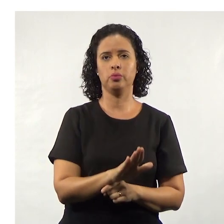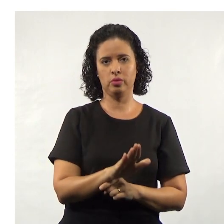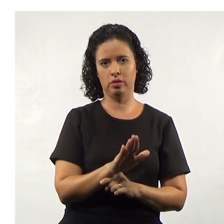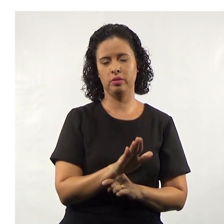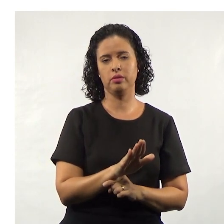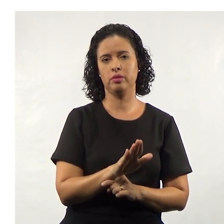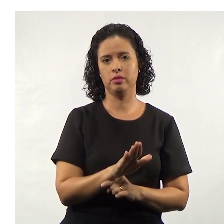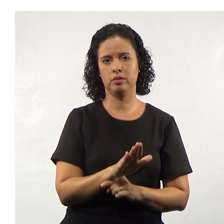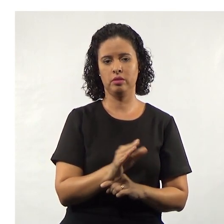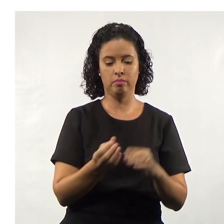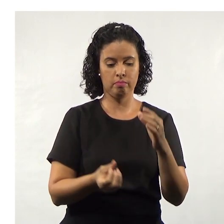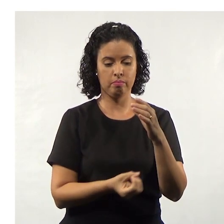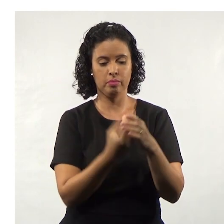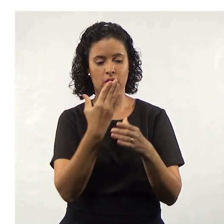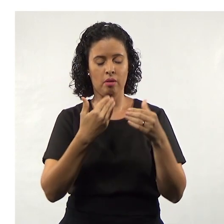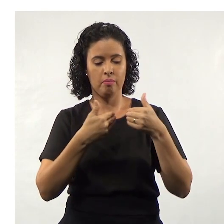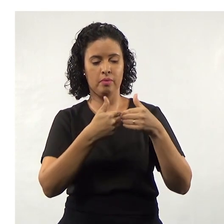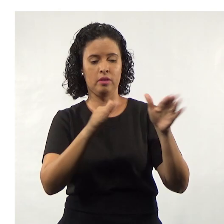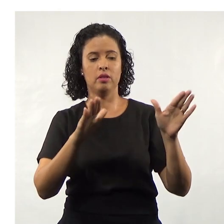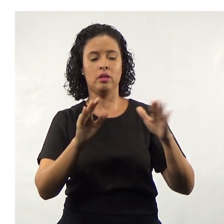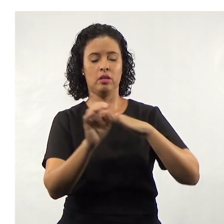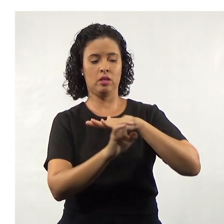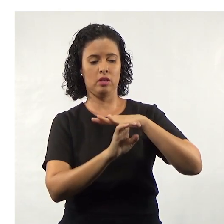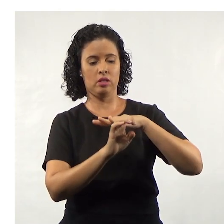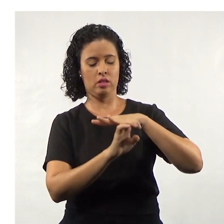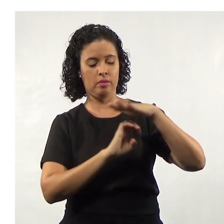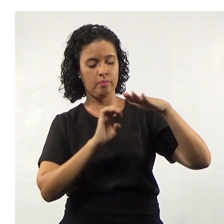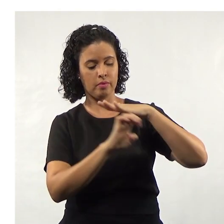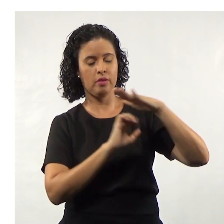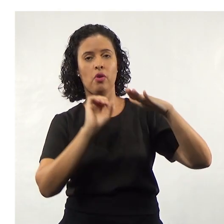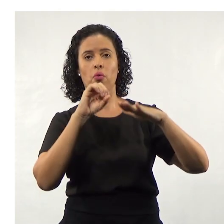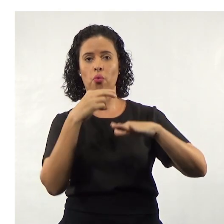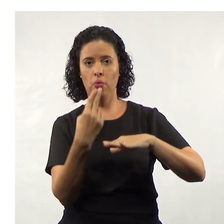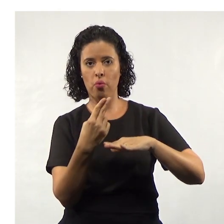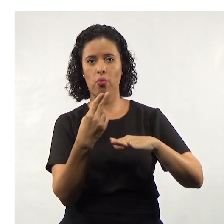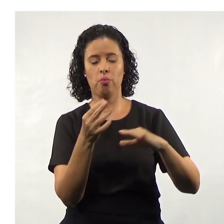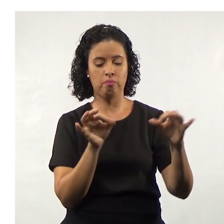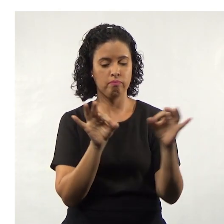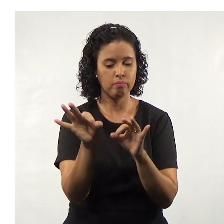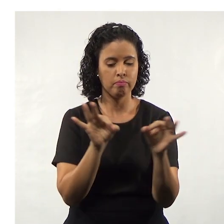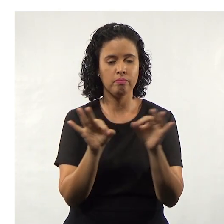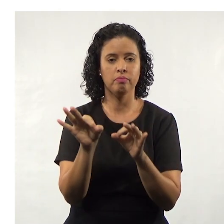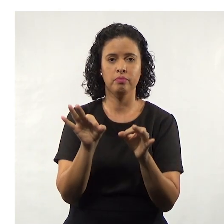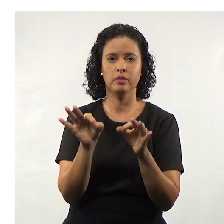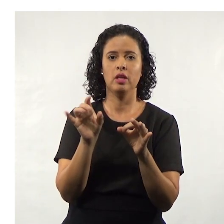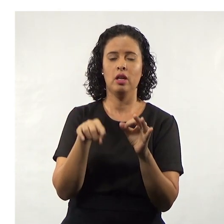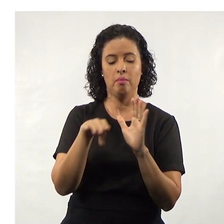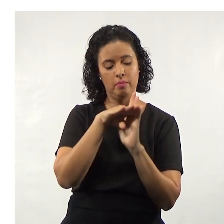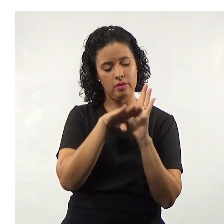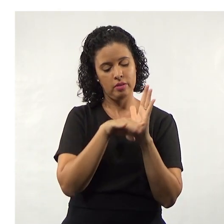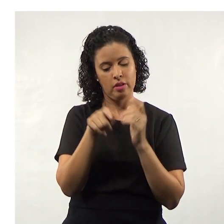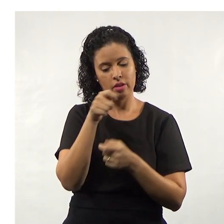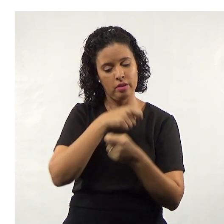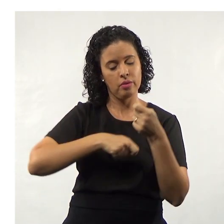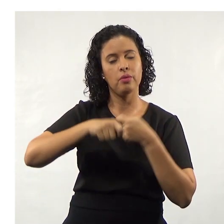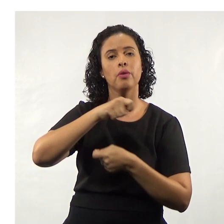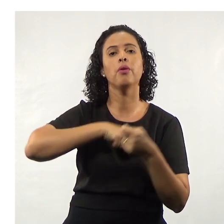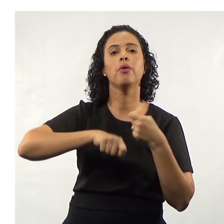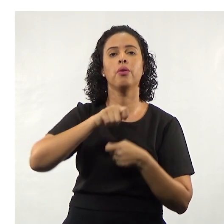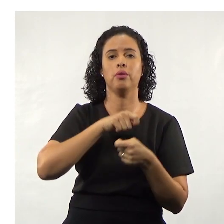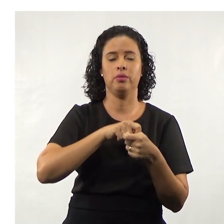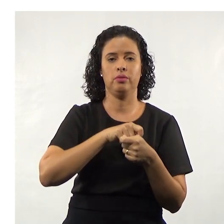ó, ajudar na criação e abertura da empresa e ou também de criar um plano de negócios. Isso aqui são palavras-chave que